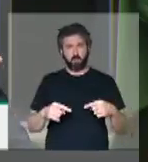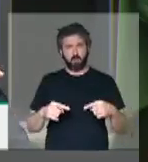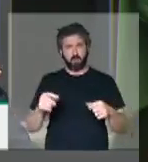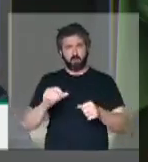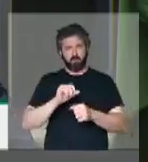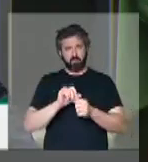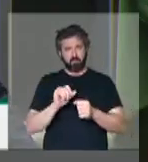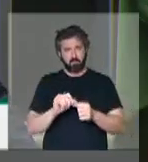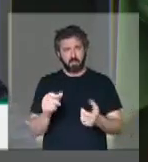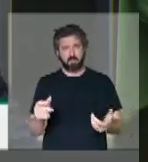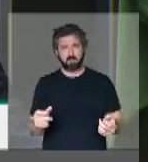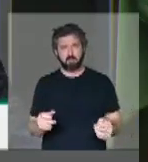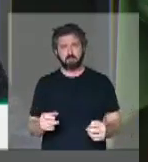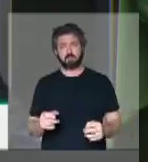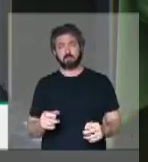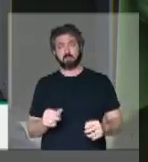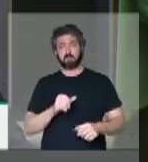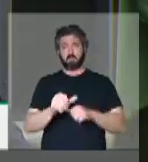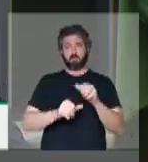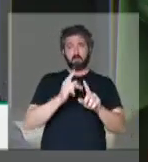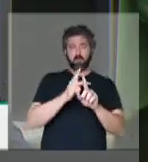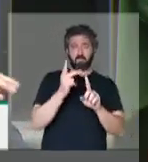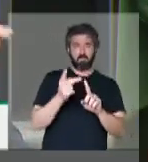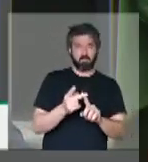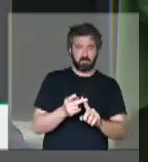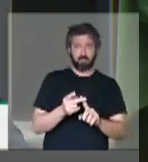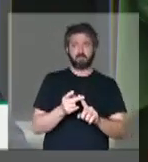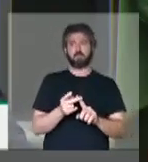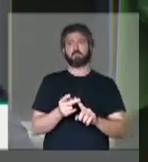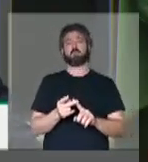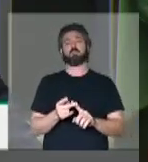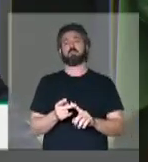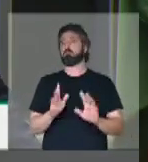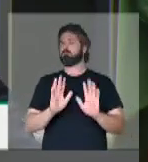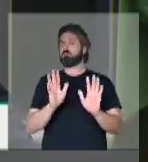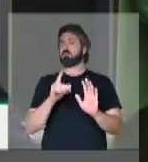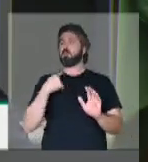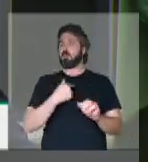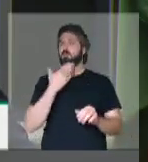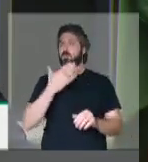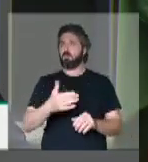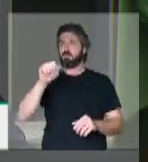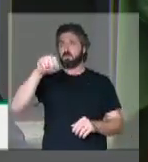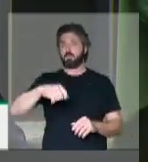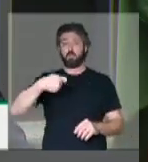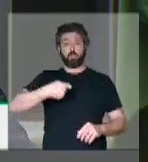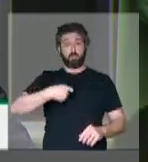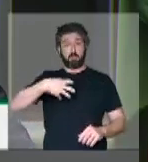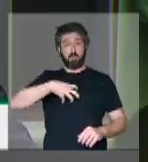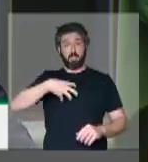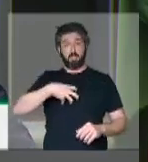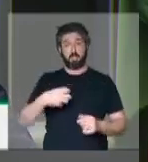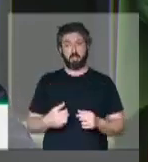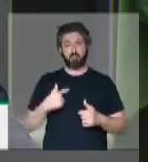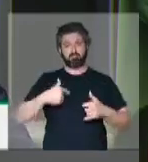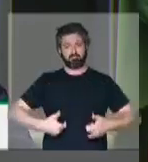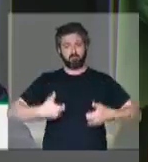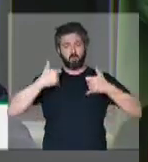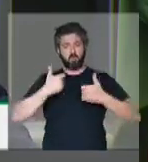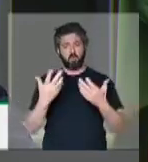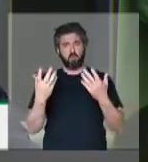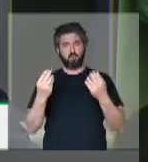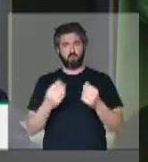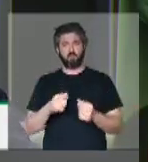a fazer reforma previdenciária, mudanças na Previdência. Inclusive, eu sou baiano, com muito